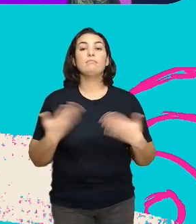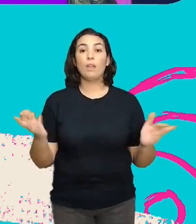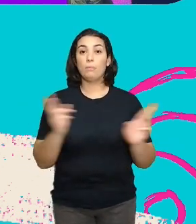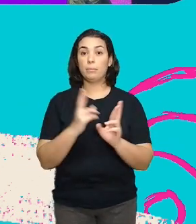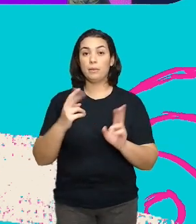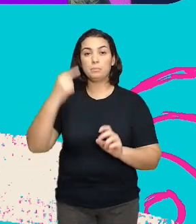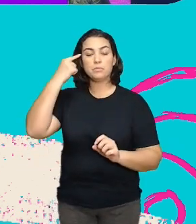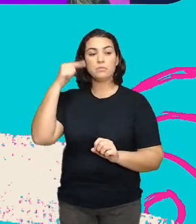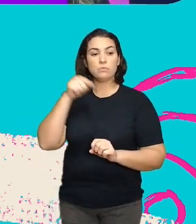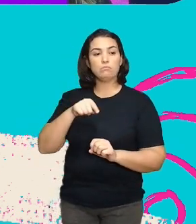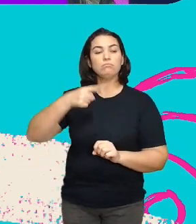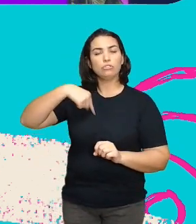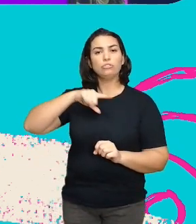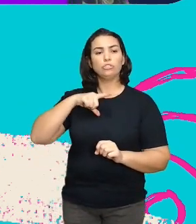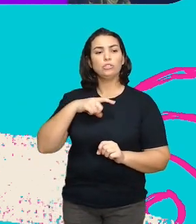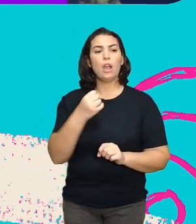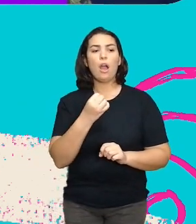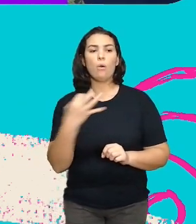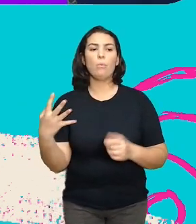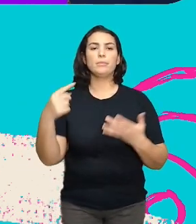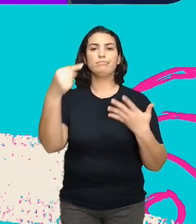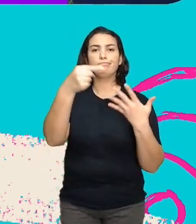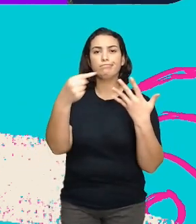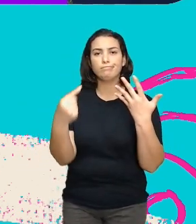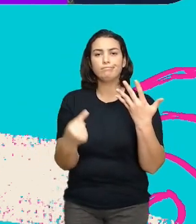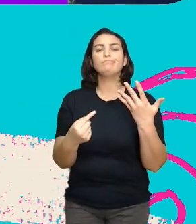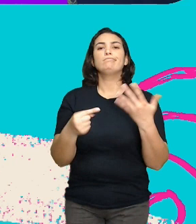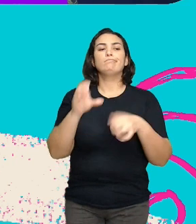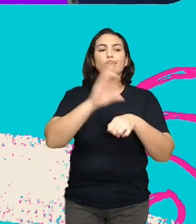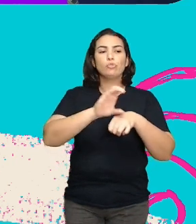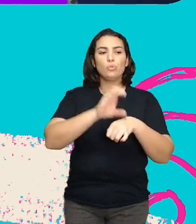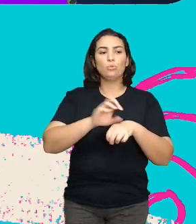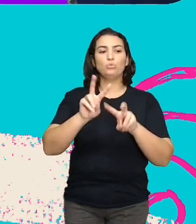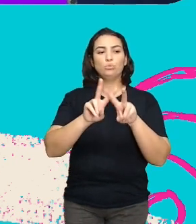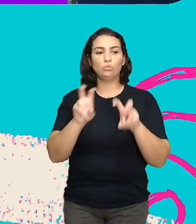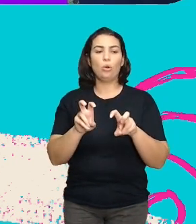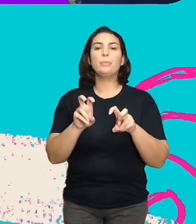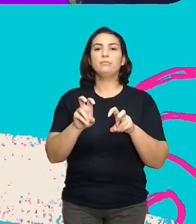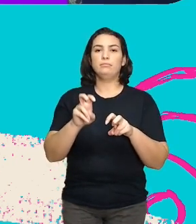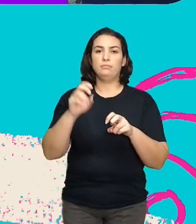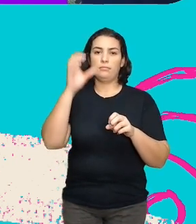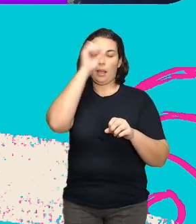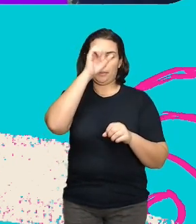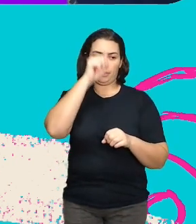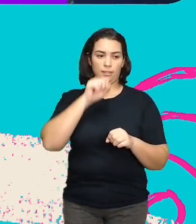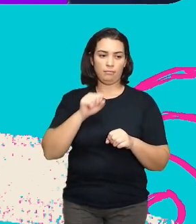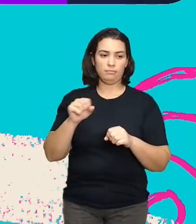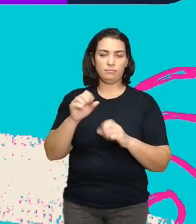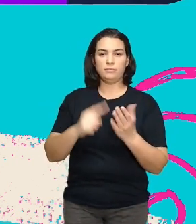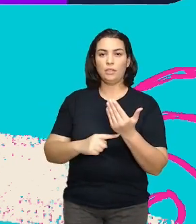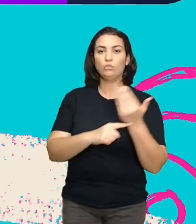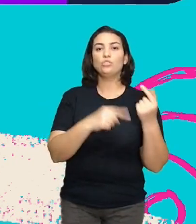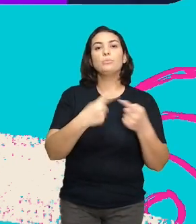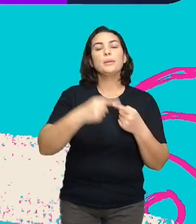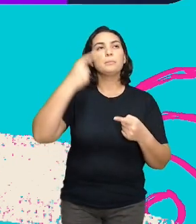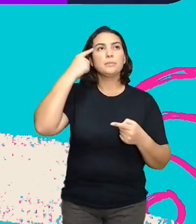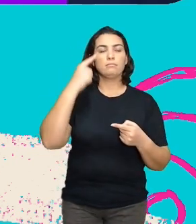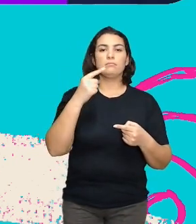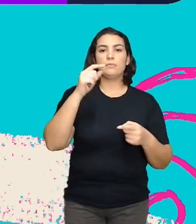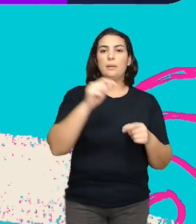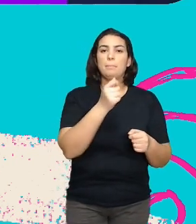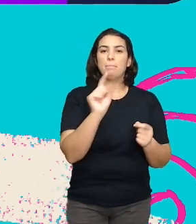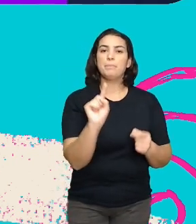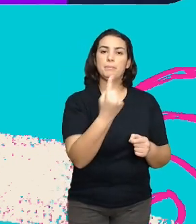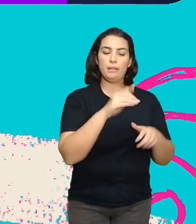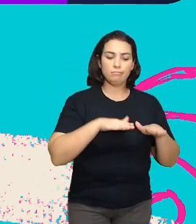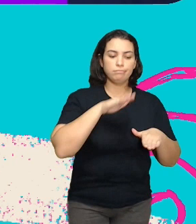tínhamos algumas trilhas de aprofundamento, então, já pensando que o estudante foi despertado para a questão da tecnologia, que é algo que a gente ainda tem